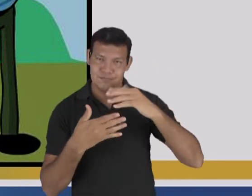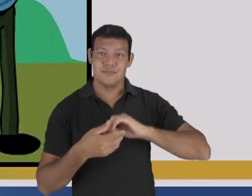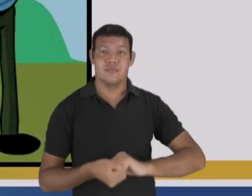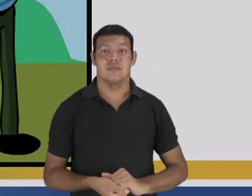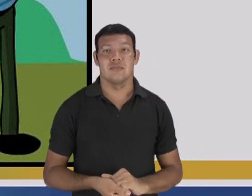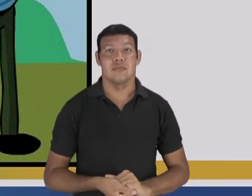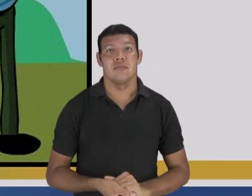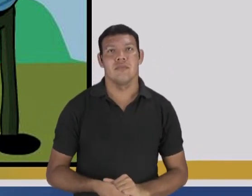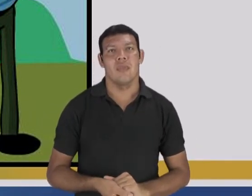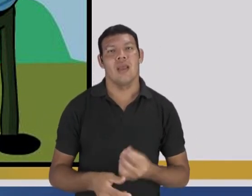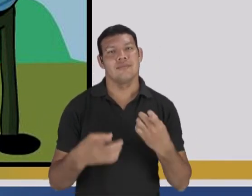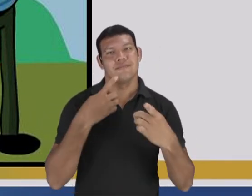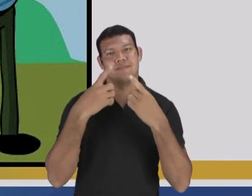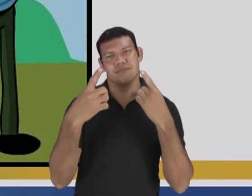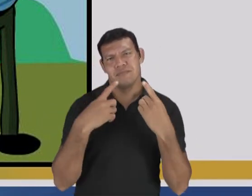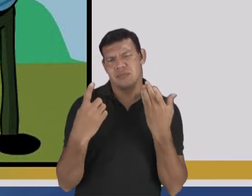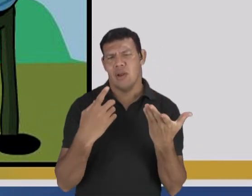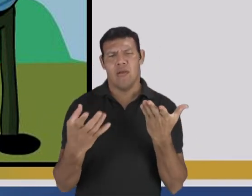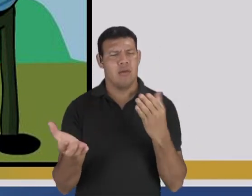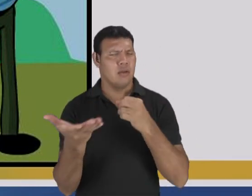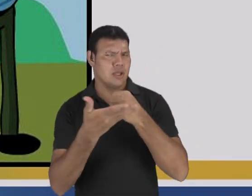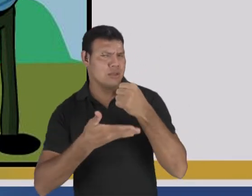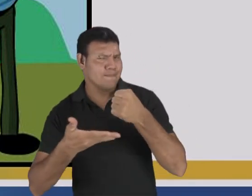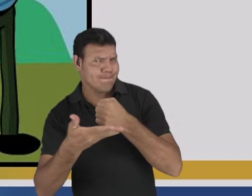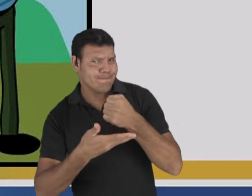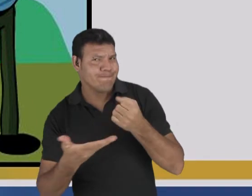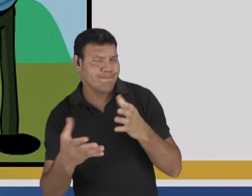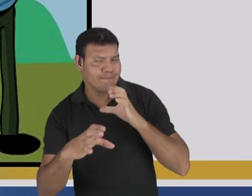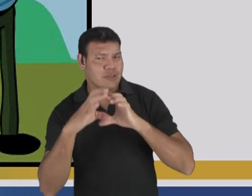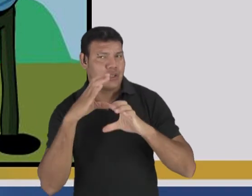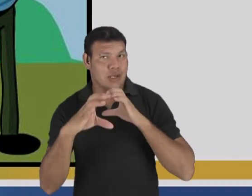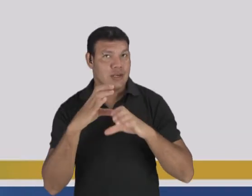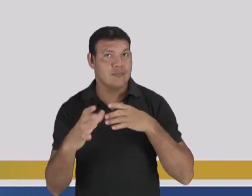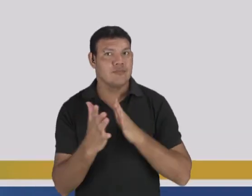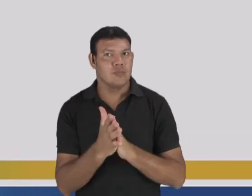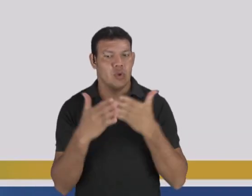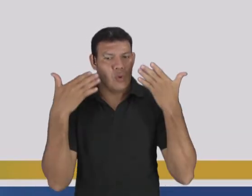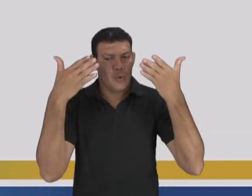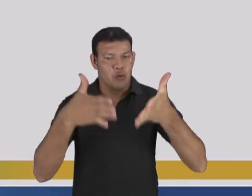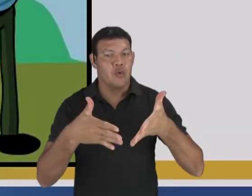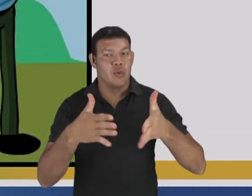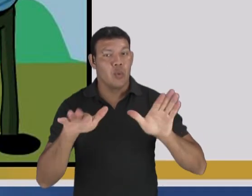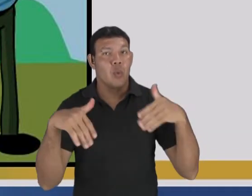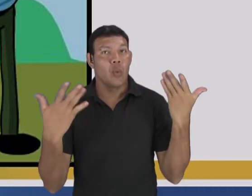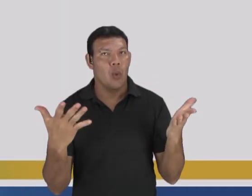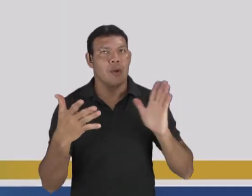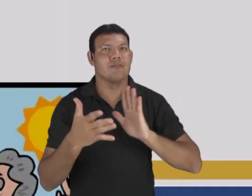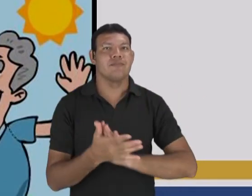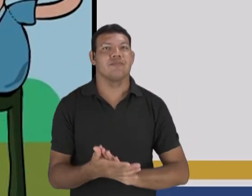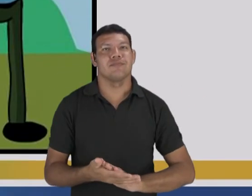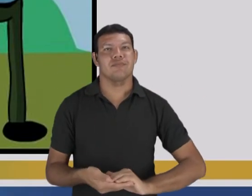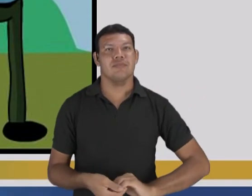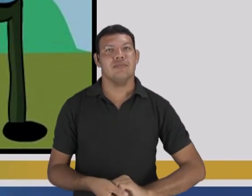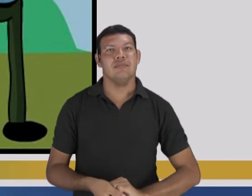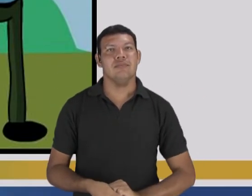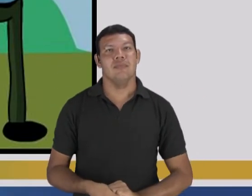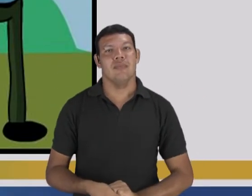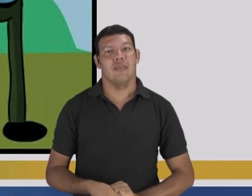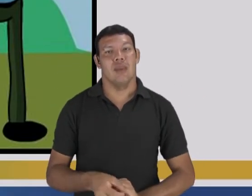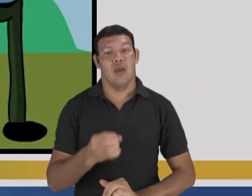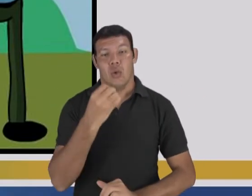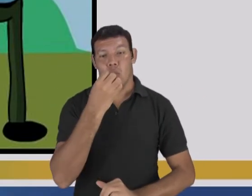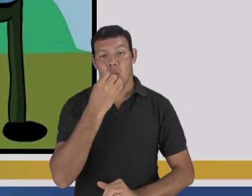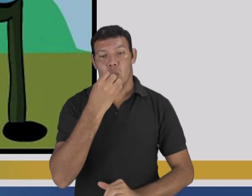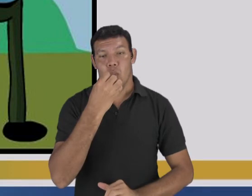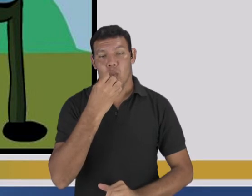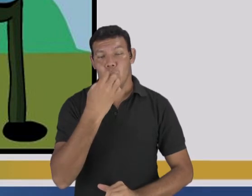com termos também aí bem básicos da comunicação, né? E o que é que eu destaco aqui desse termo? É a palavra